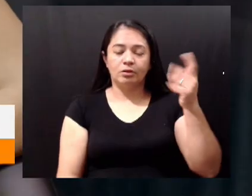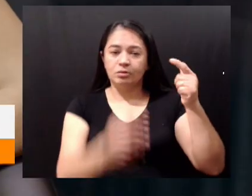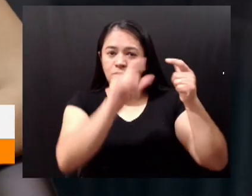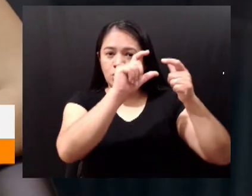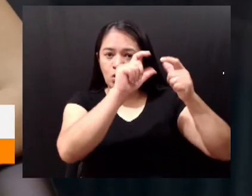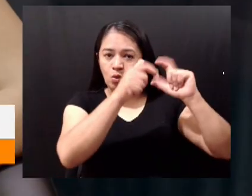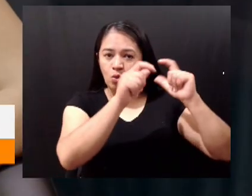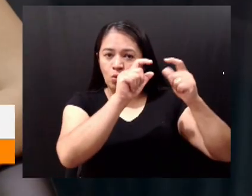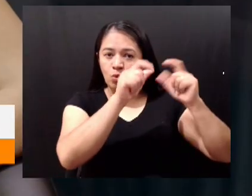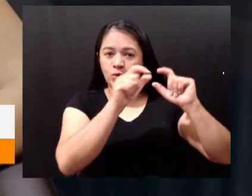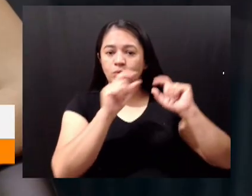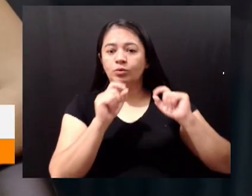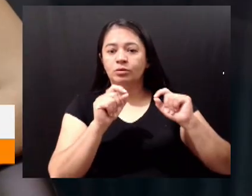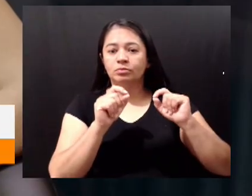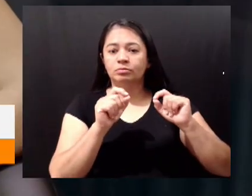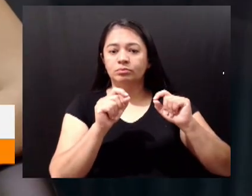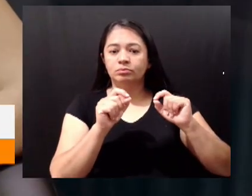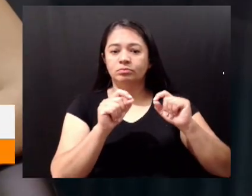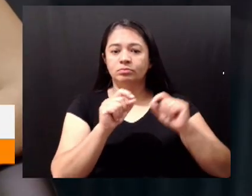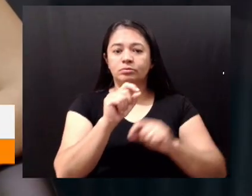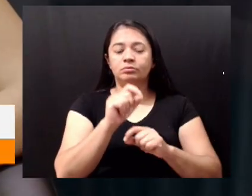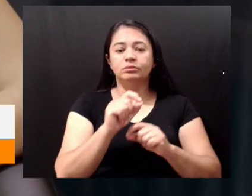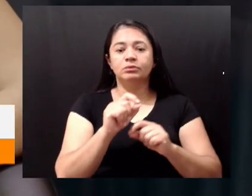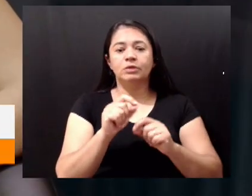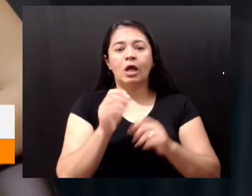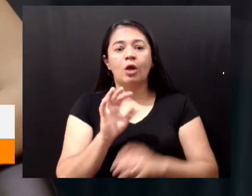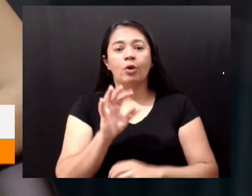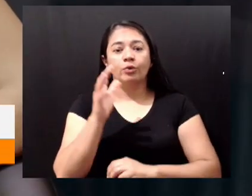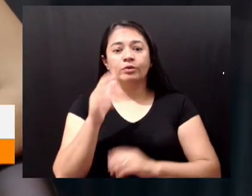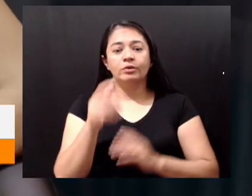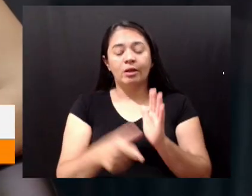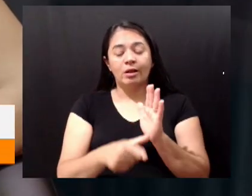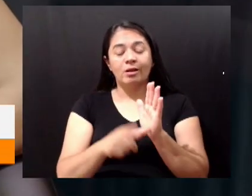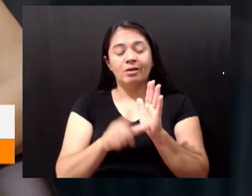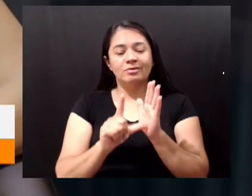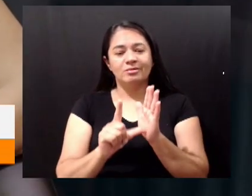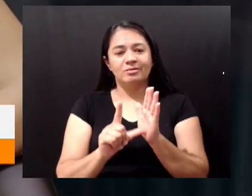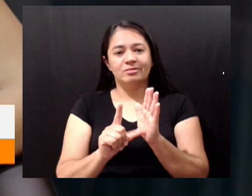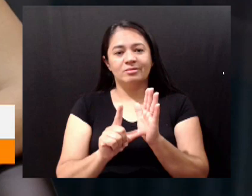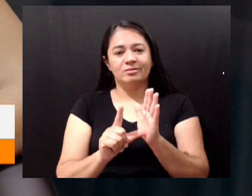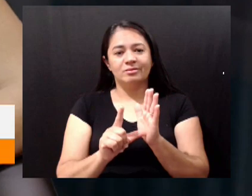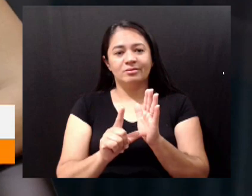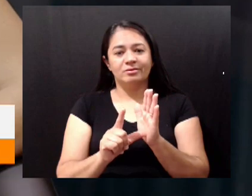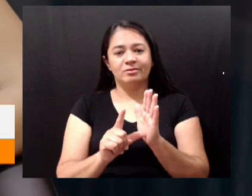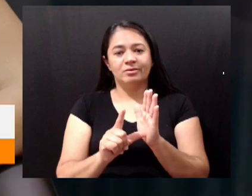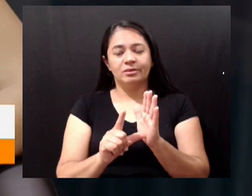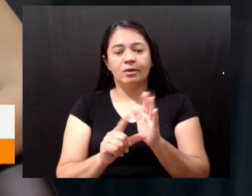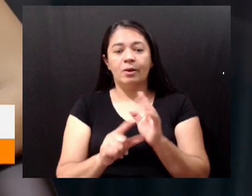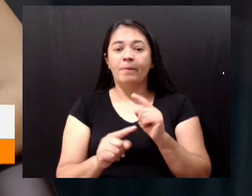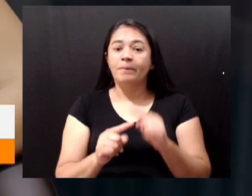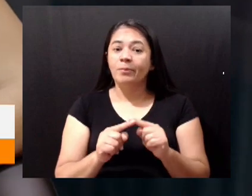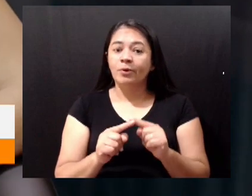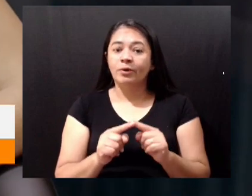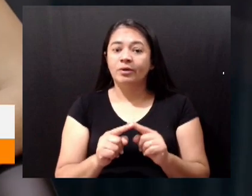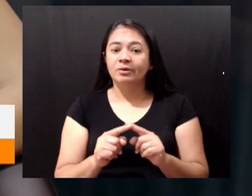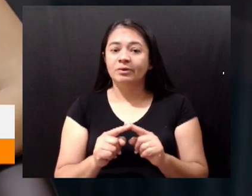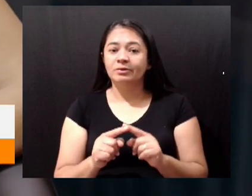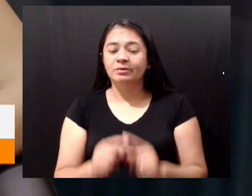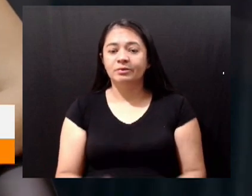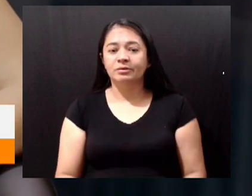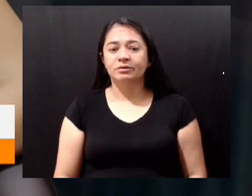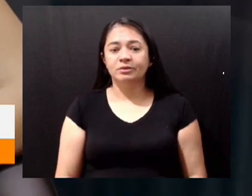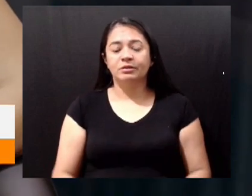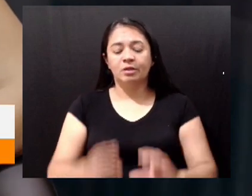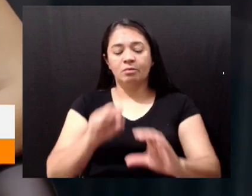vamos dizer assim, ele vem antes, né, da Ah, sim. automedicação, porque é uma característica,